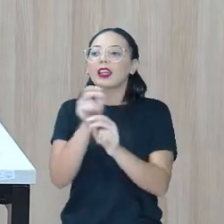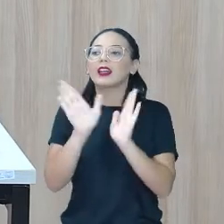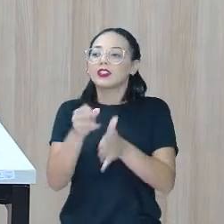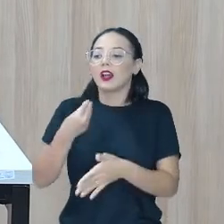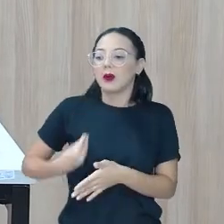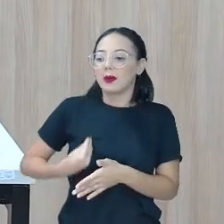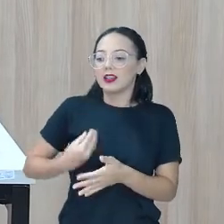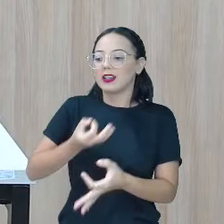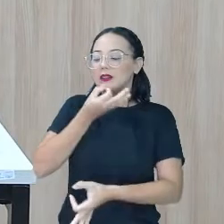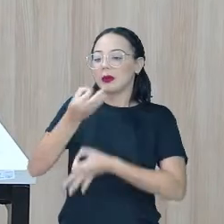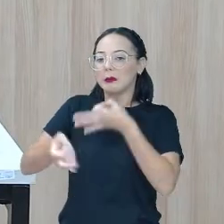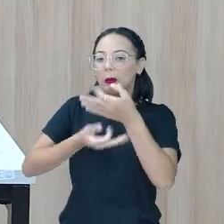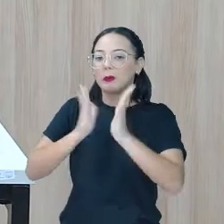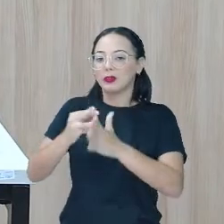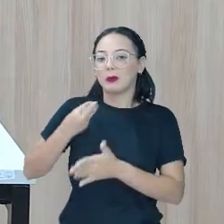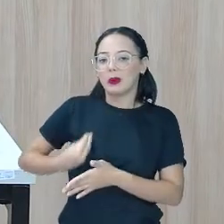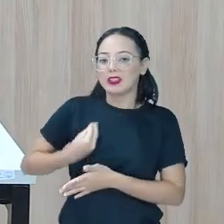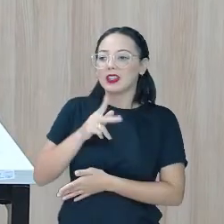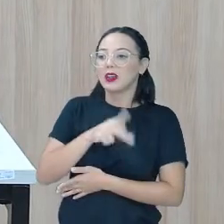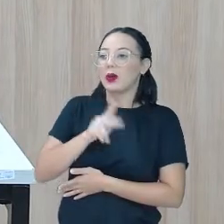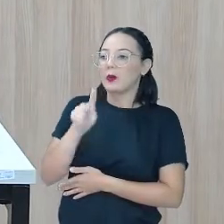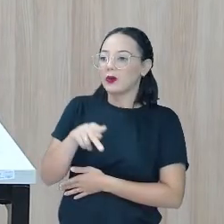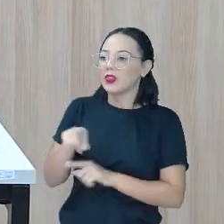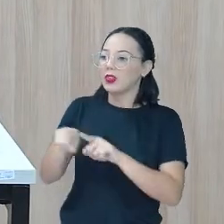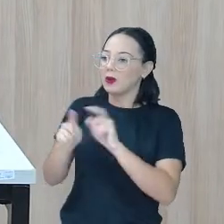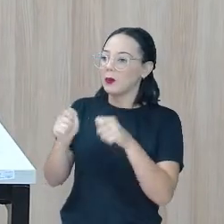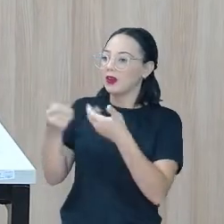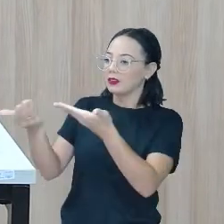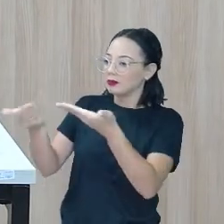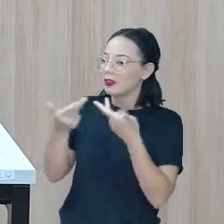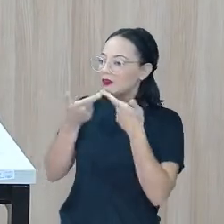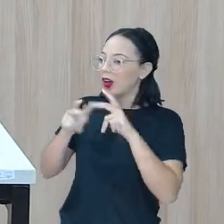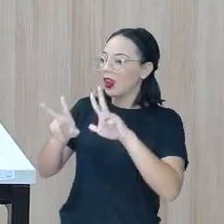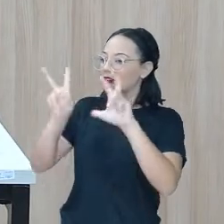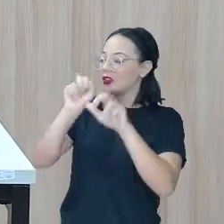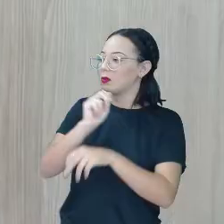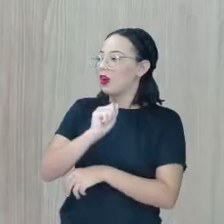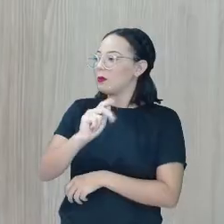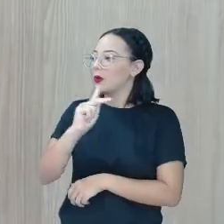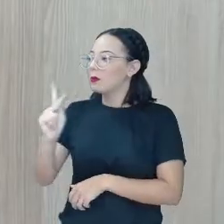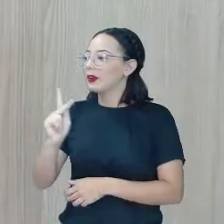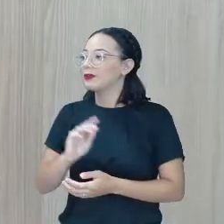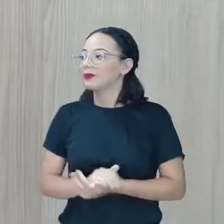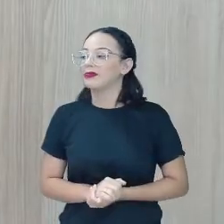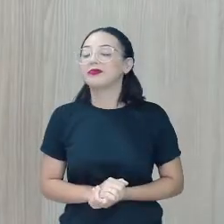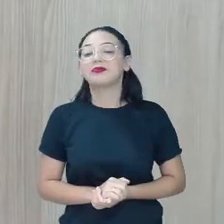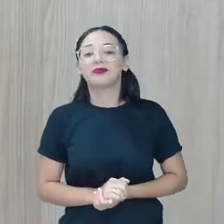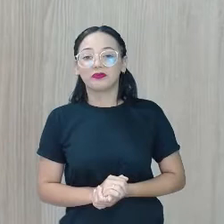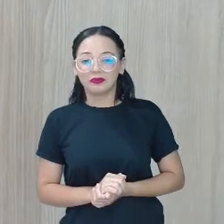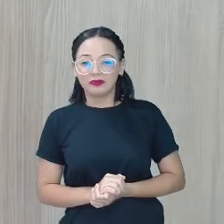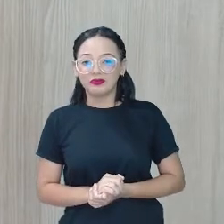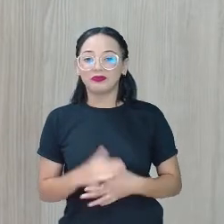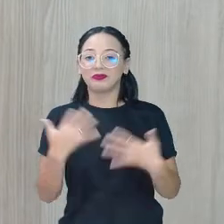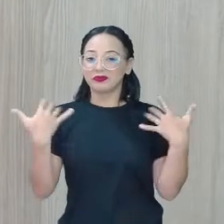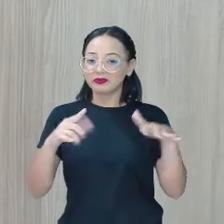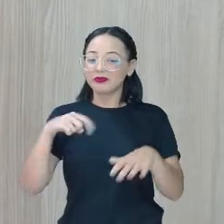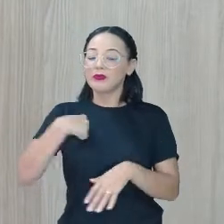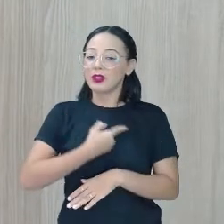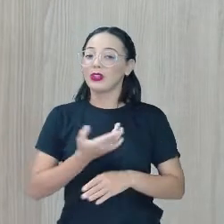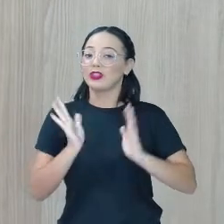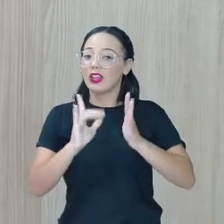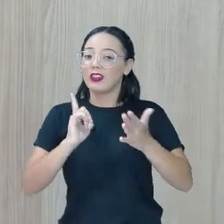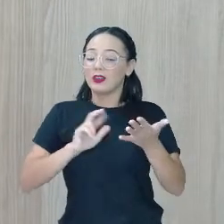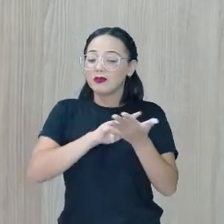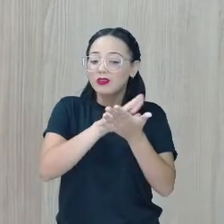está aí conosco, né, professora Cláudia, e também pode até falar do aplicativo, Cláudia. Professora Isabel, nós já estamos aqui com vários